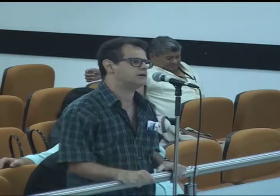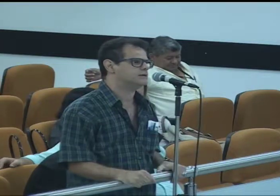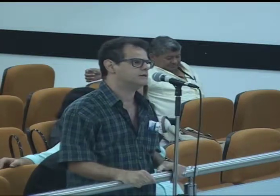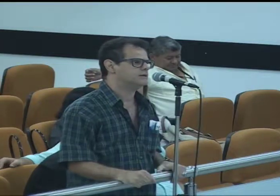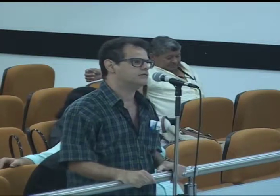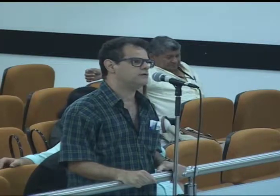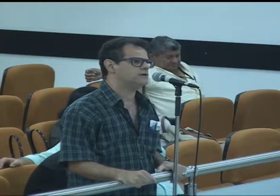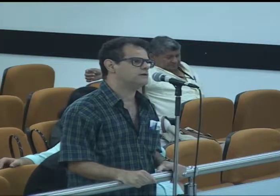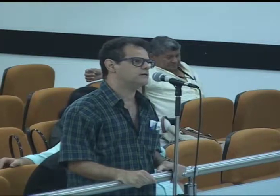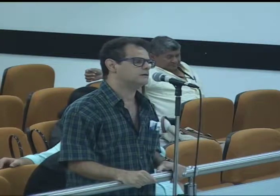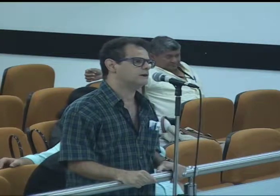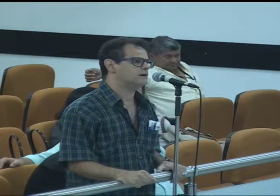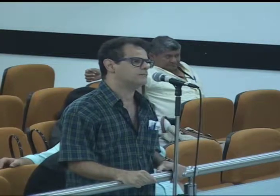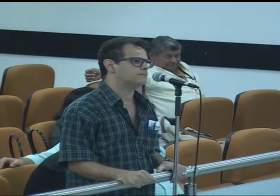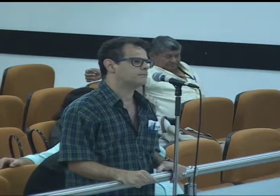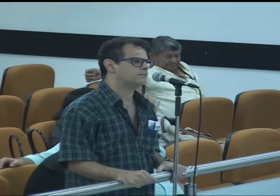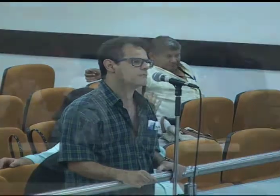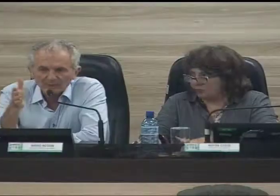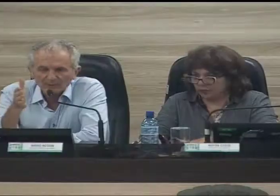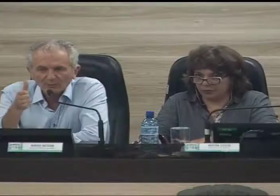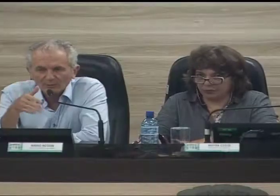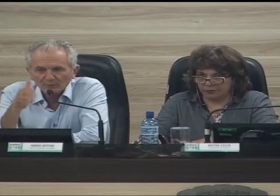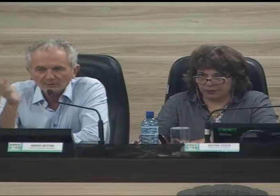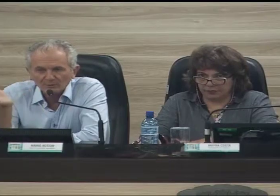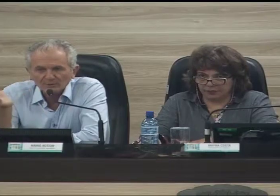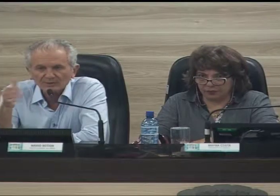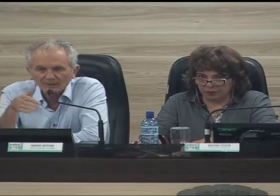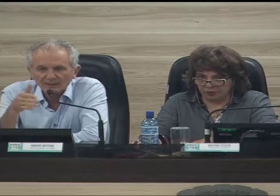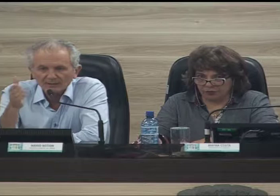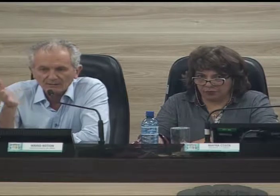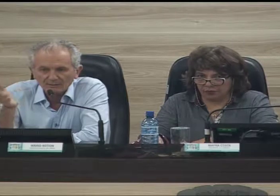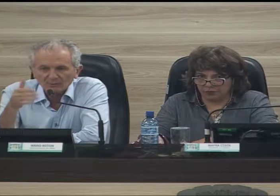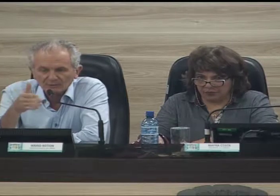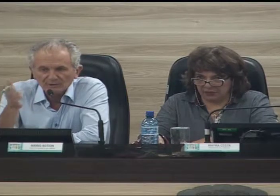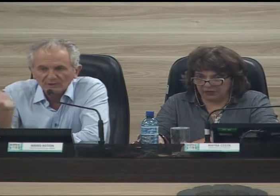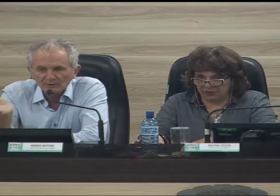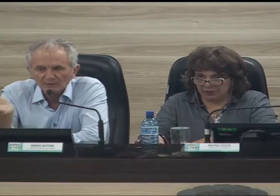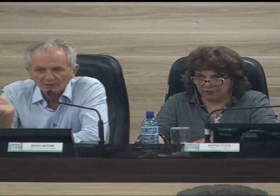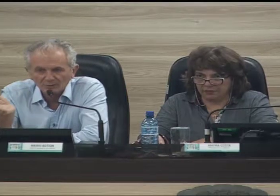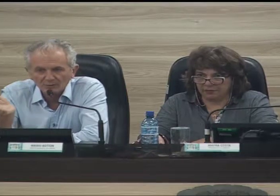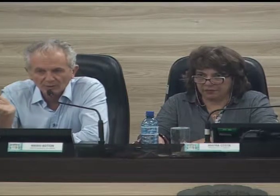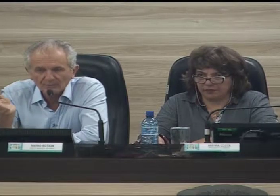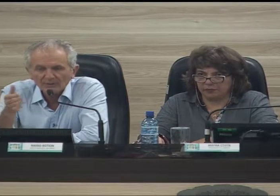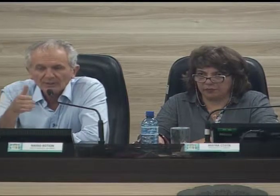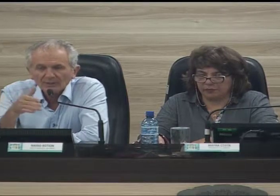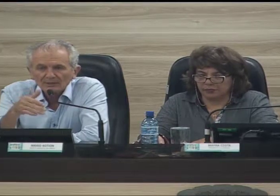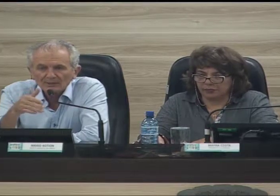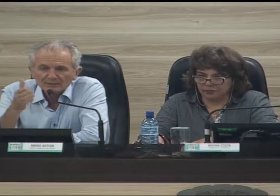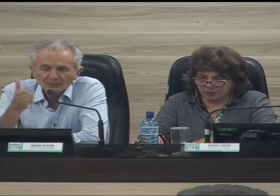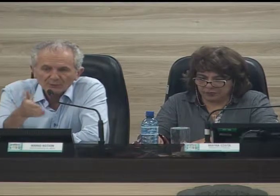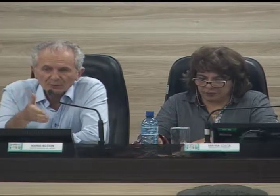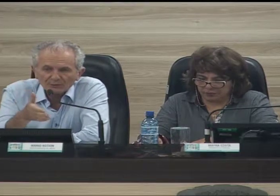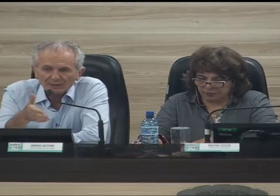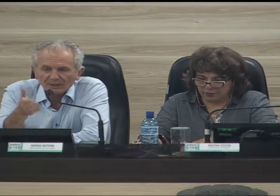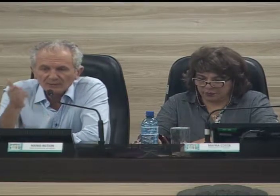seria, né? Seria? Primeiro é a questão da confirmação se é considerado deficiência ou não. E se for considerado, está